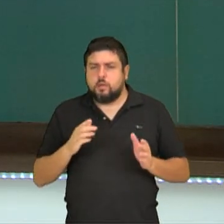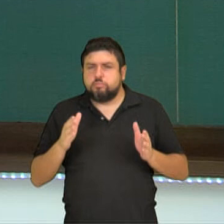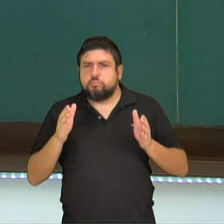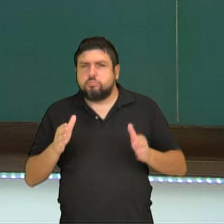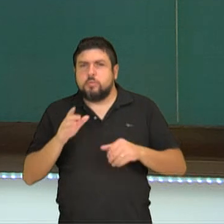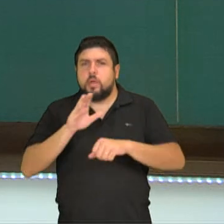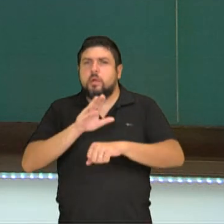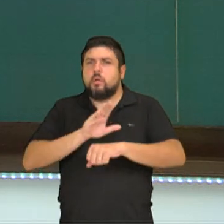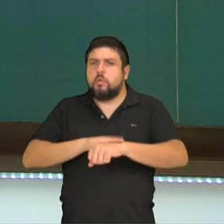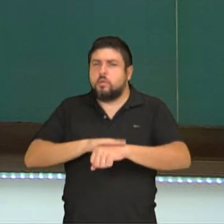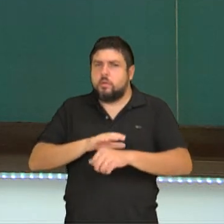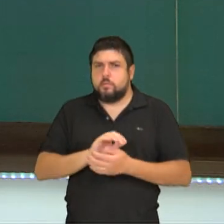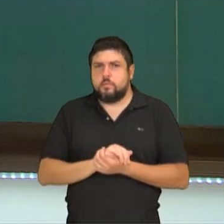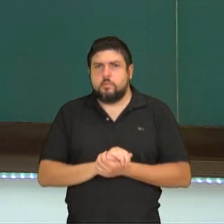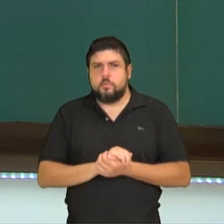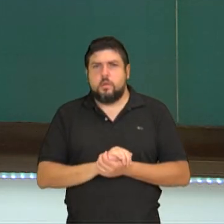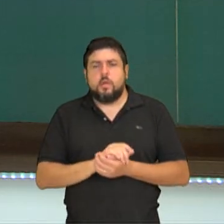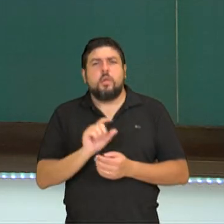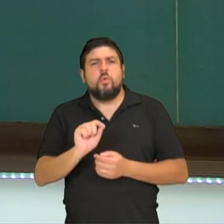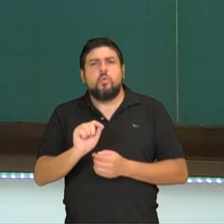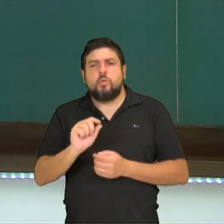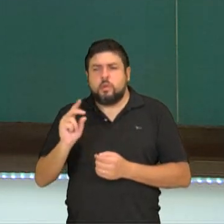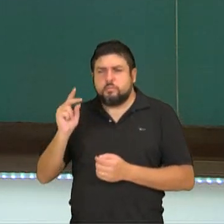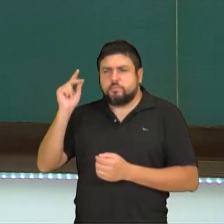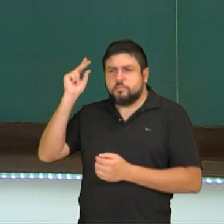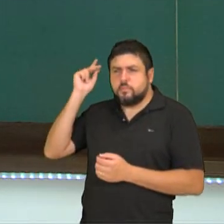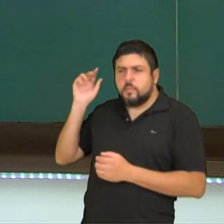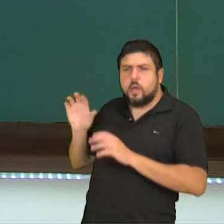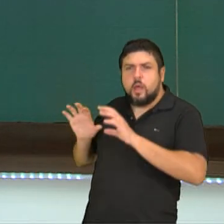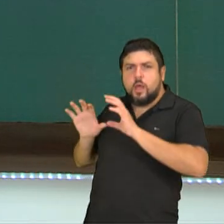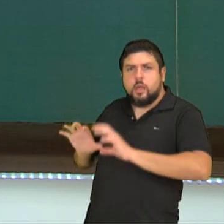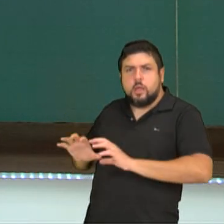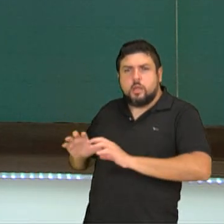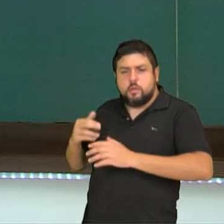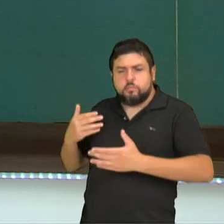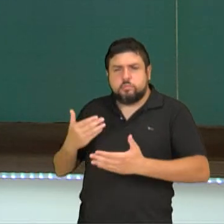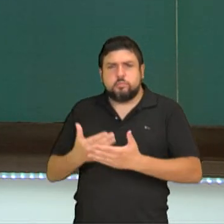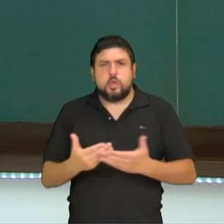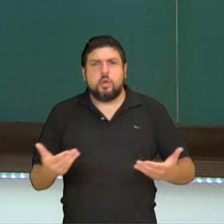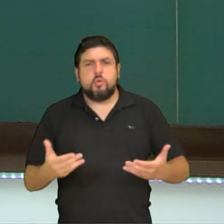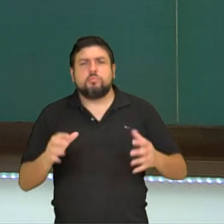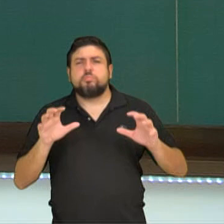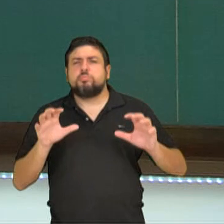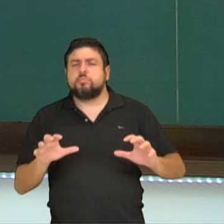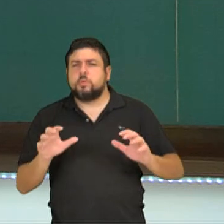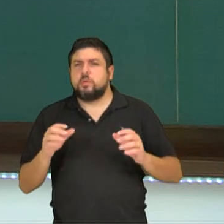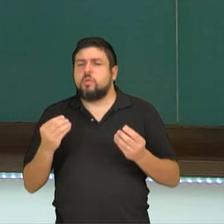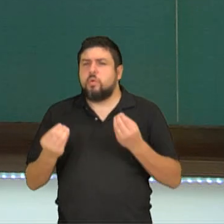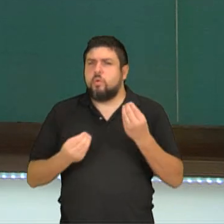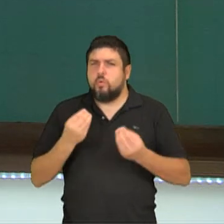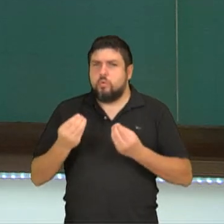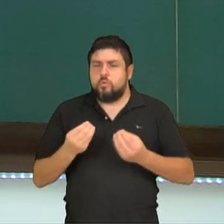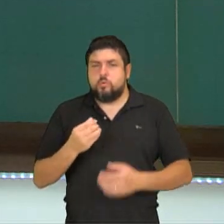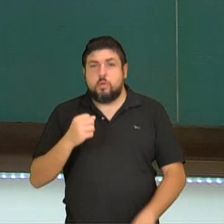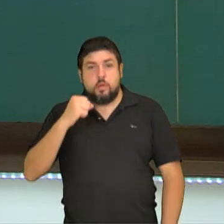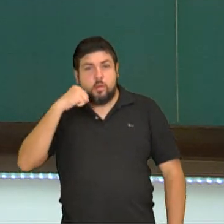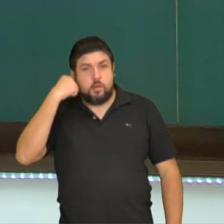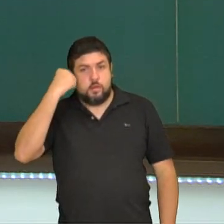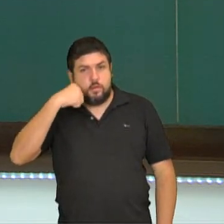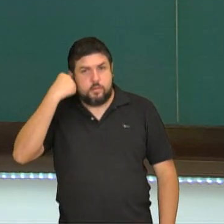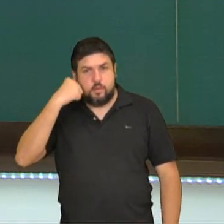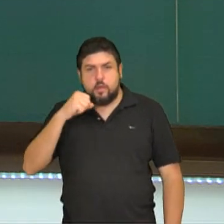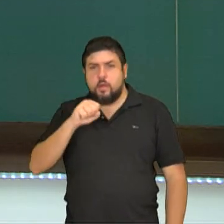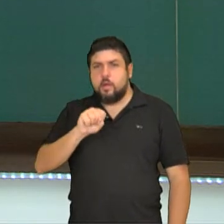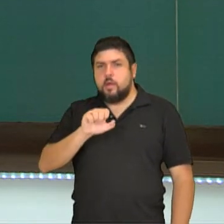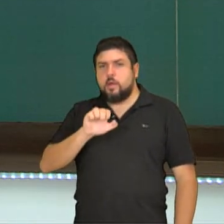história, essas rupturas e permanências durante o tempo. E o Senado ela é uma instituição muito importante que se perpetua